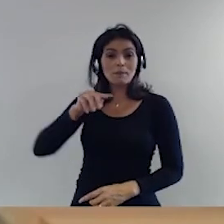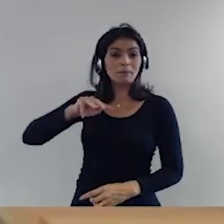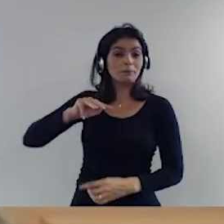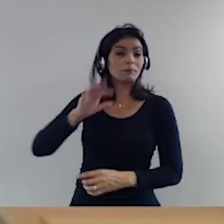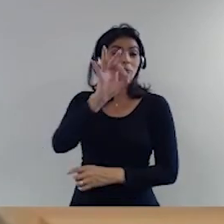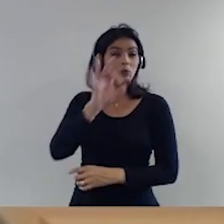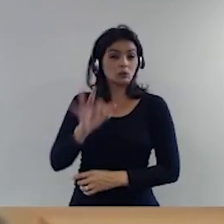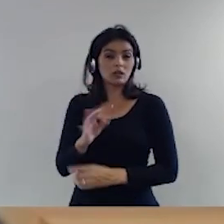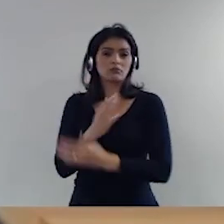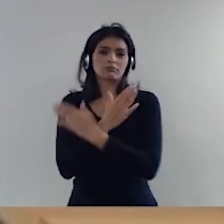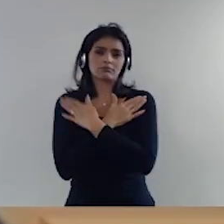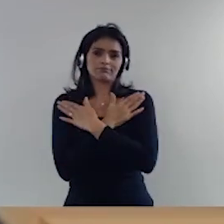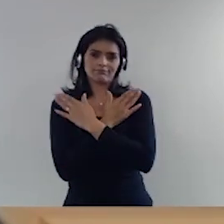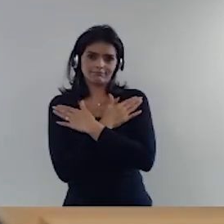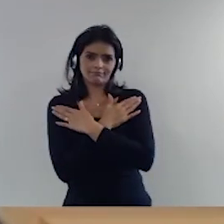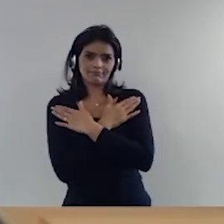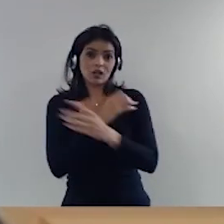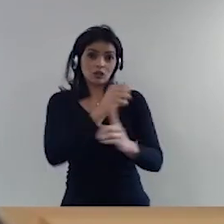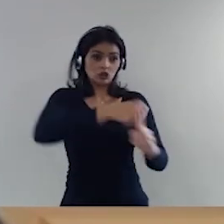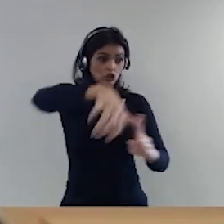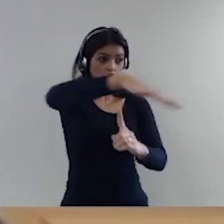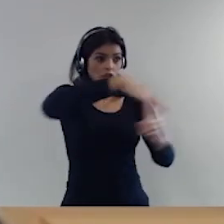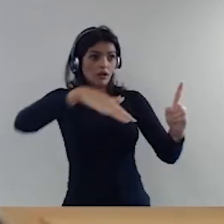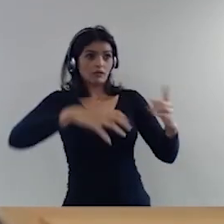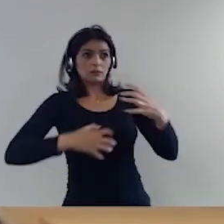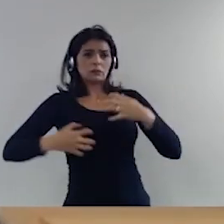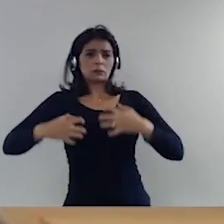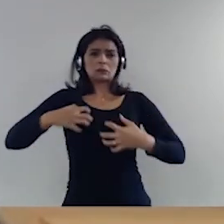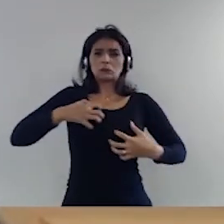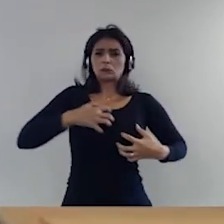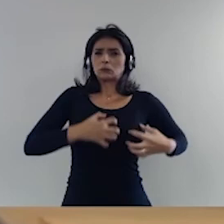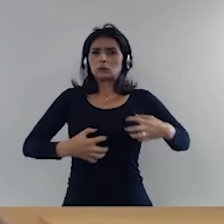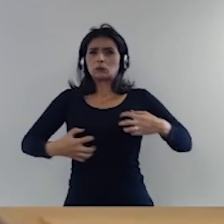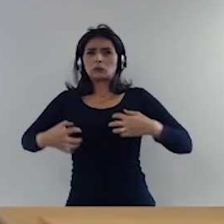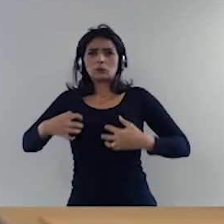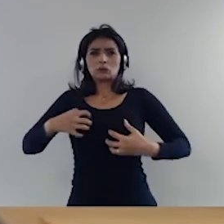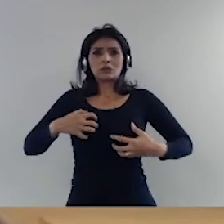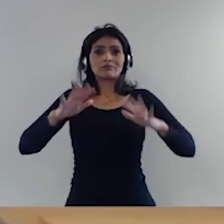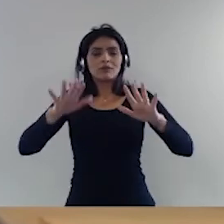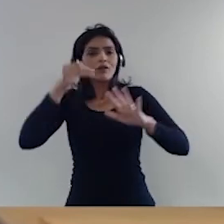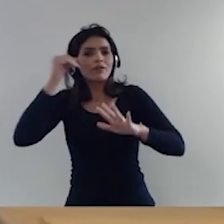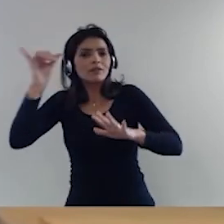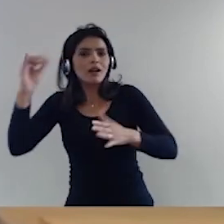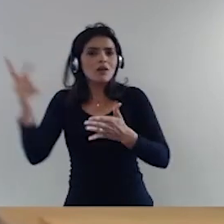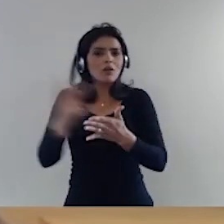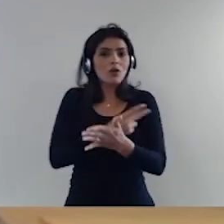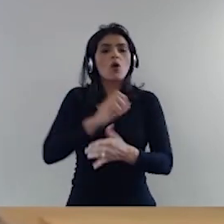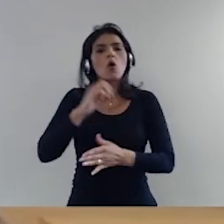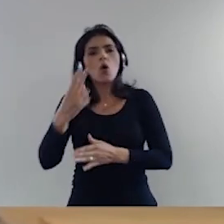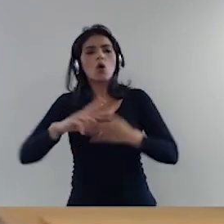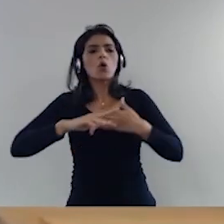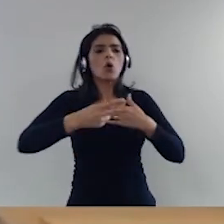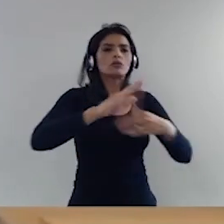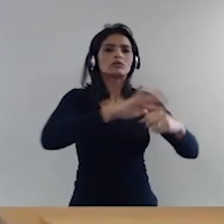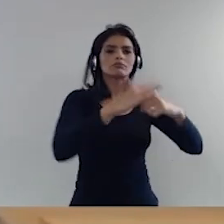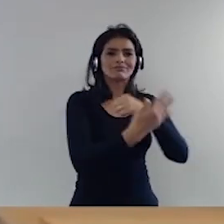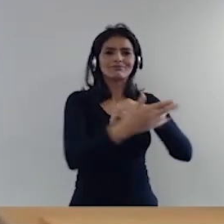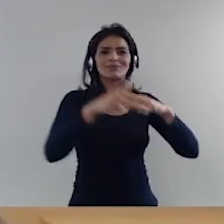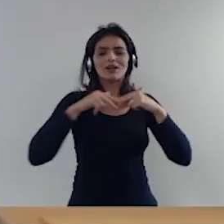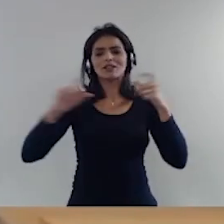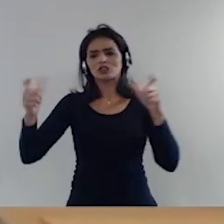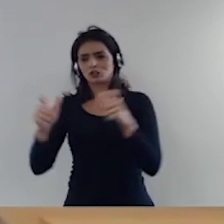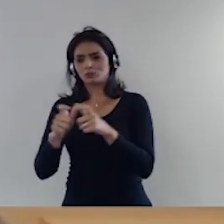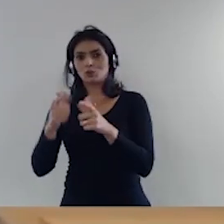inquietação social. Para impedir ou que isso acontecesse ou minimizar as consequências da pandemia,